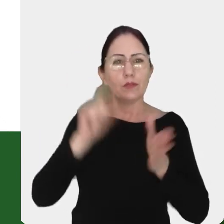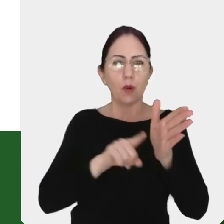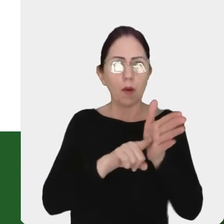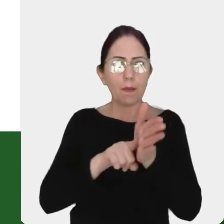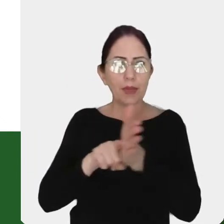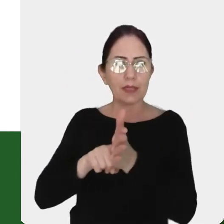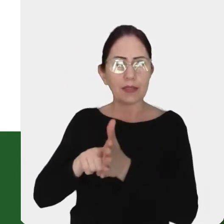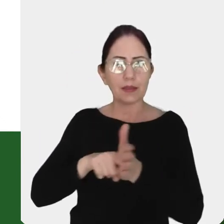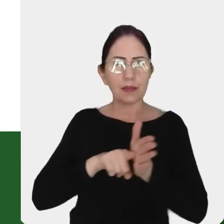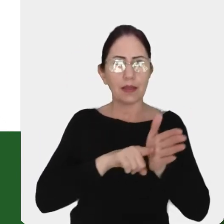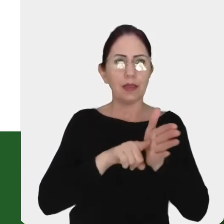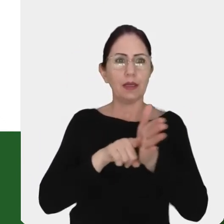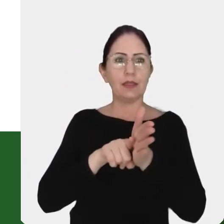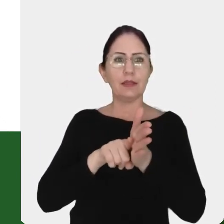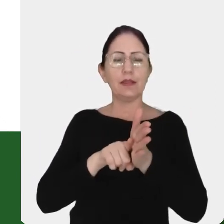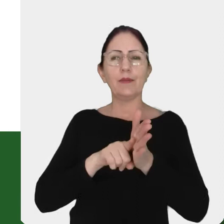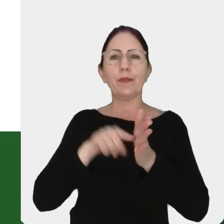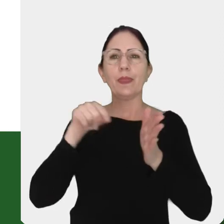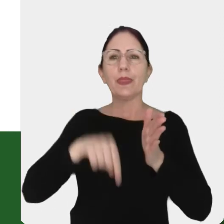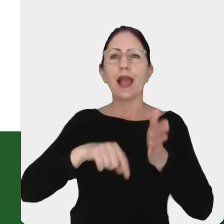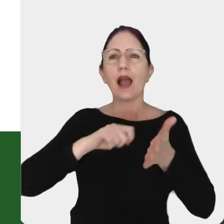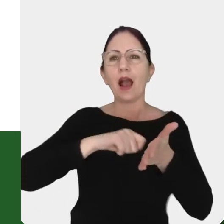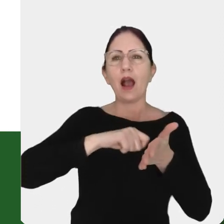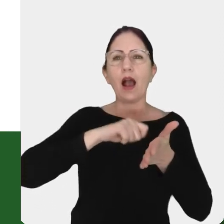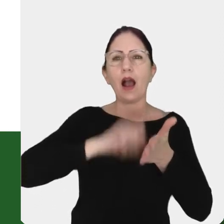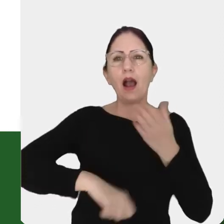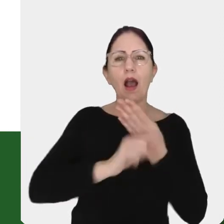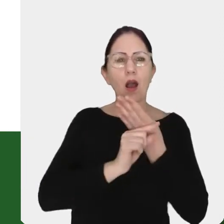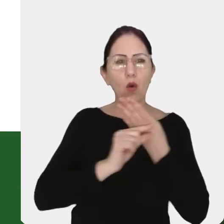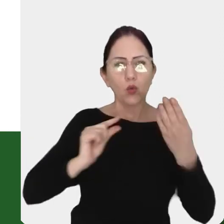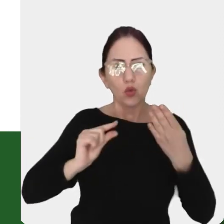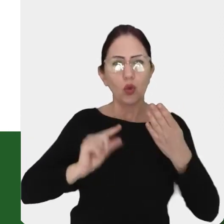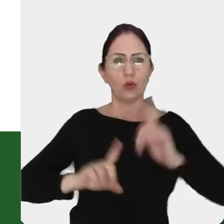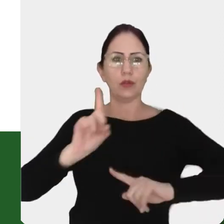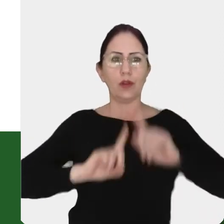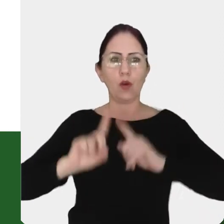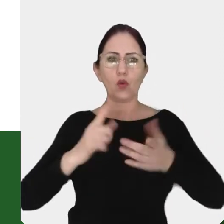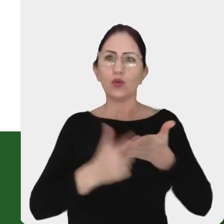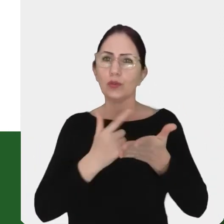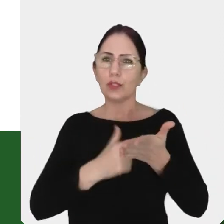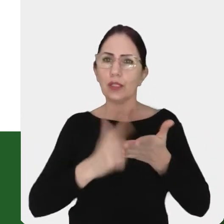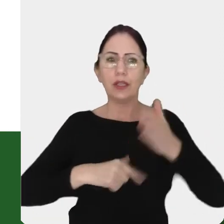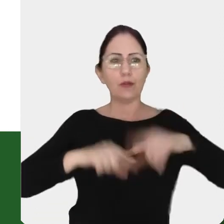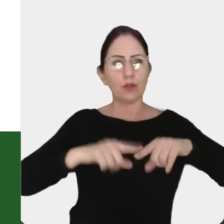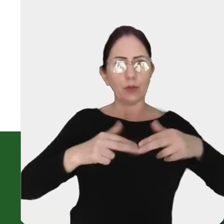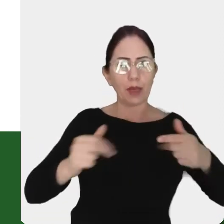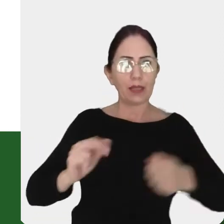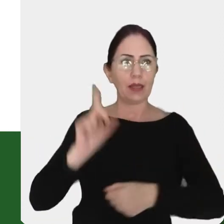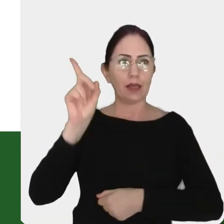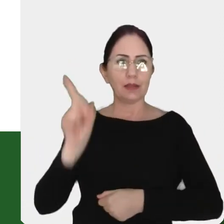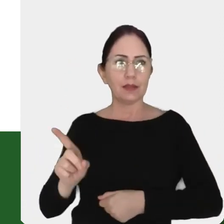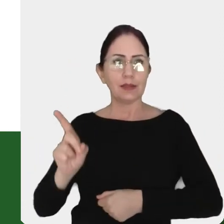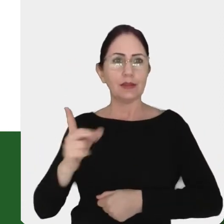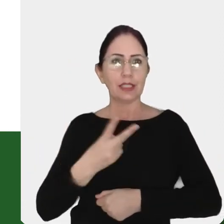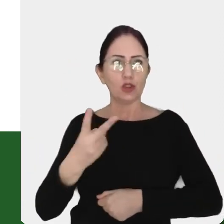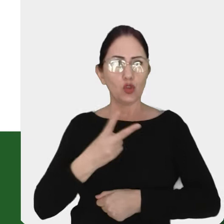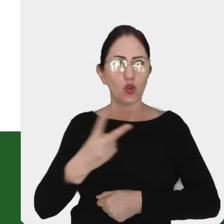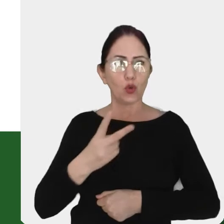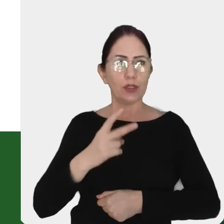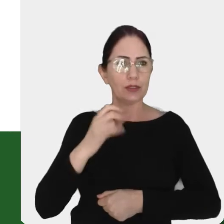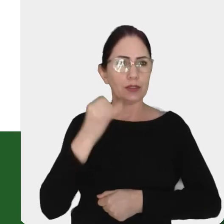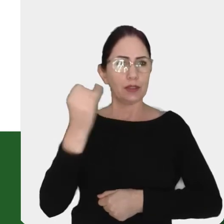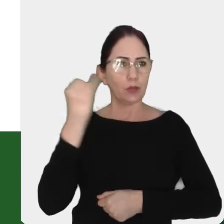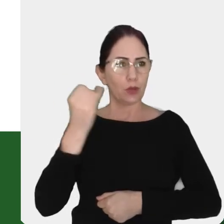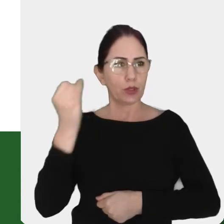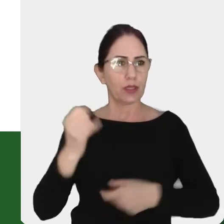uma pesquisada. Ele é autor de alguns livros, alguns materiais. Aqui tem dois bem importantes, que é o